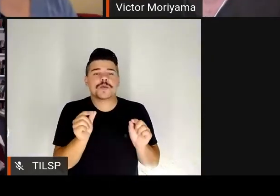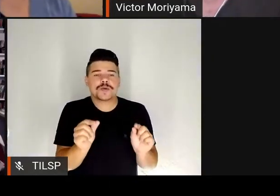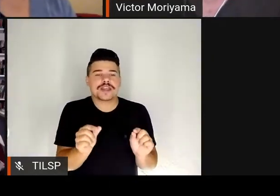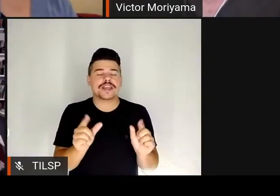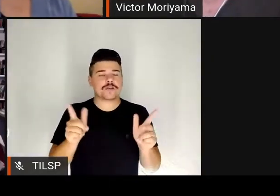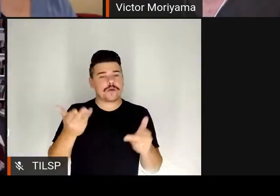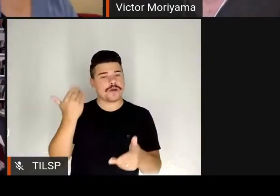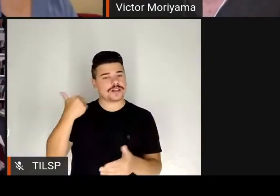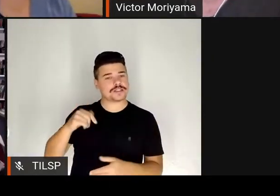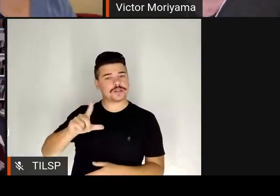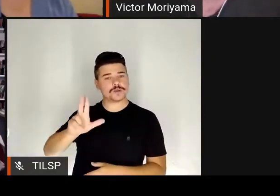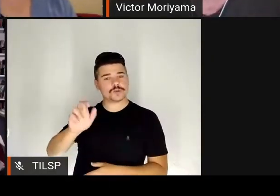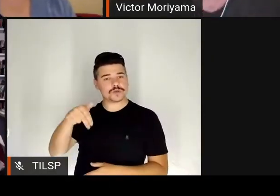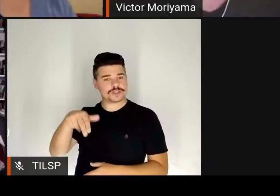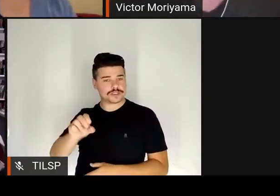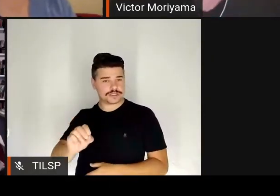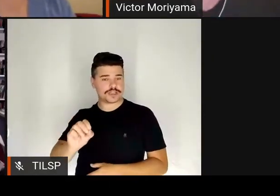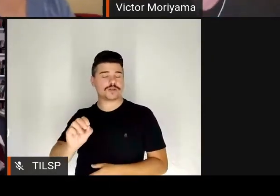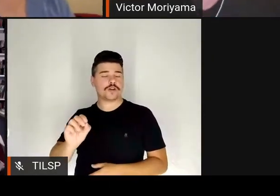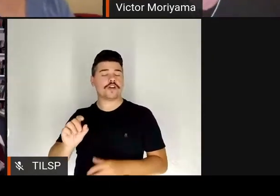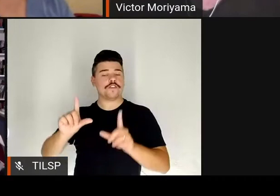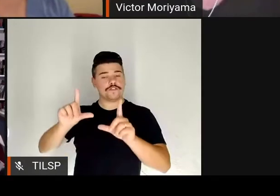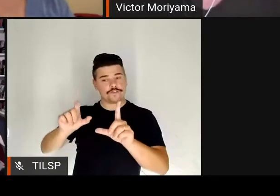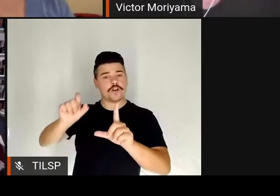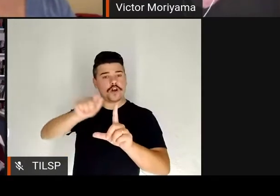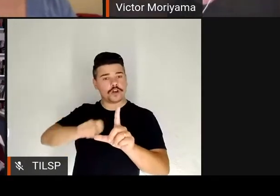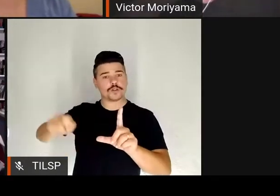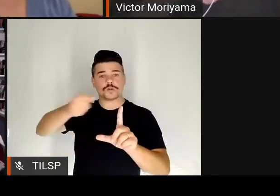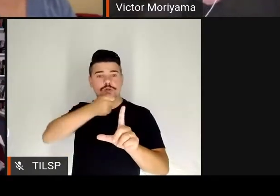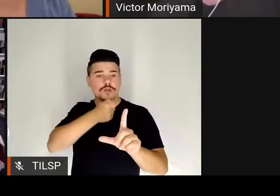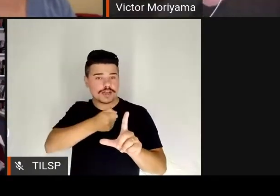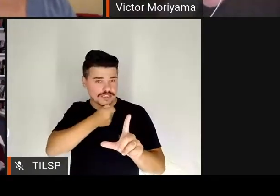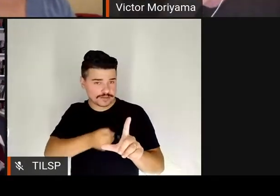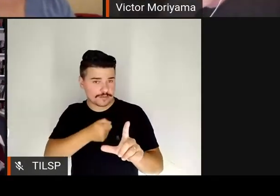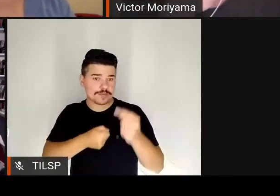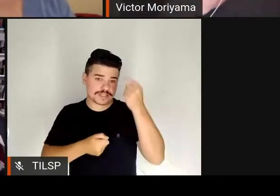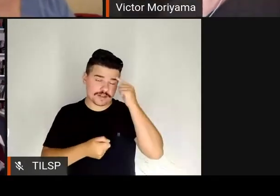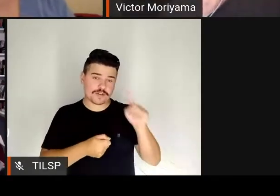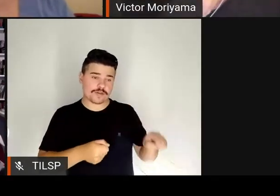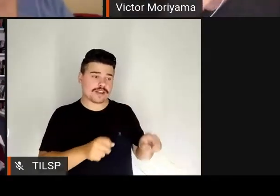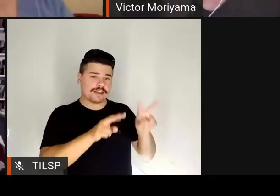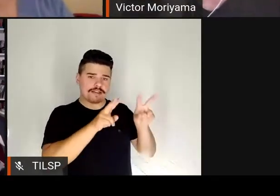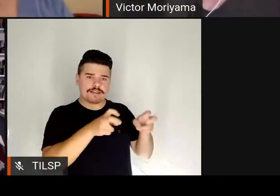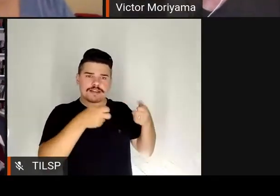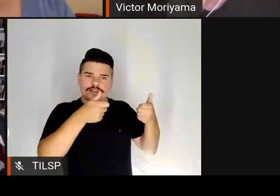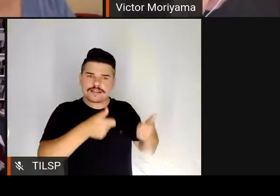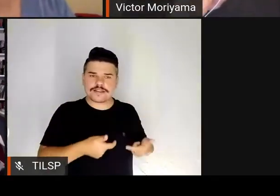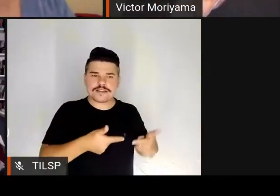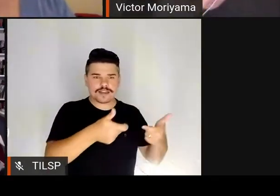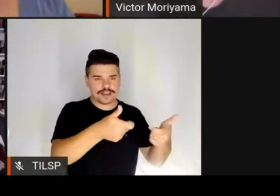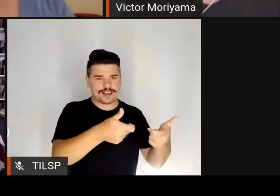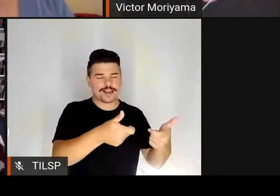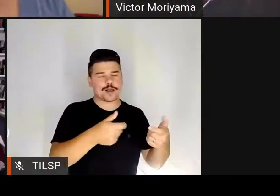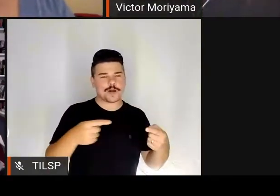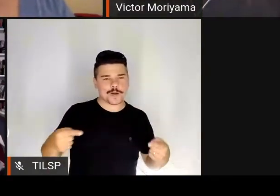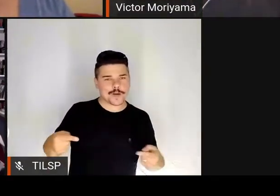um fotojornalista moderno, como um fotógrafo de guerra, está sempre em associação